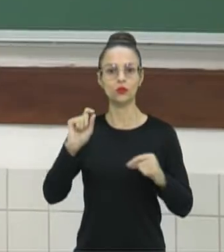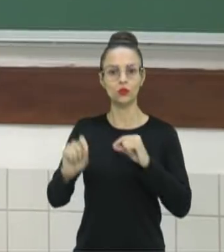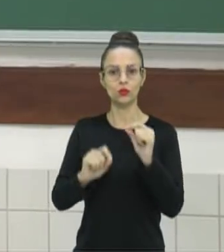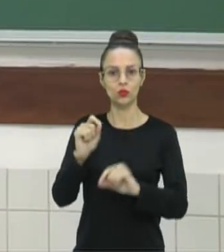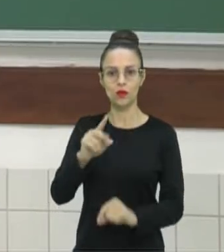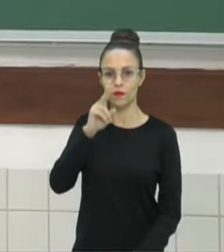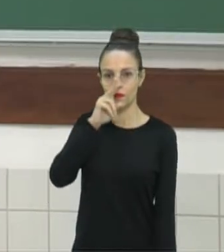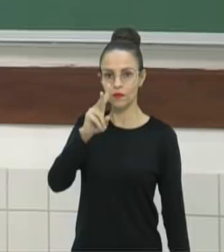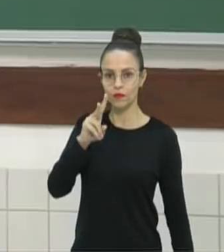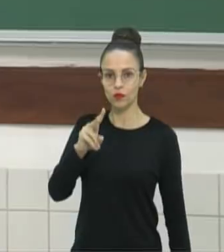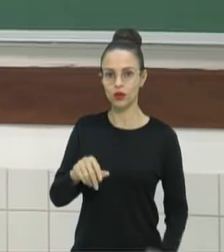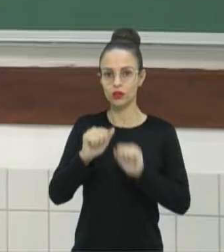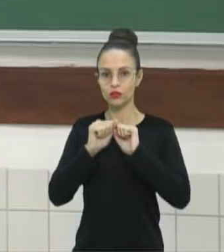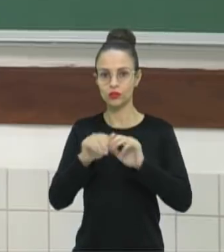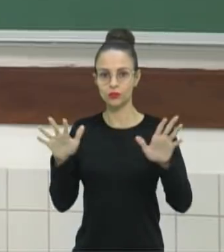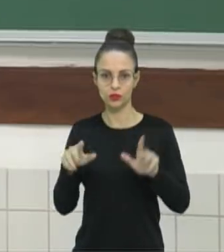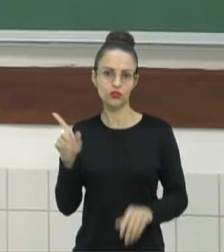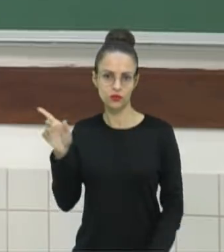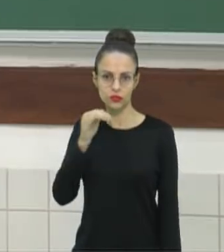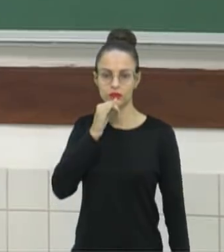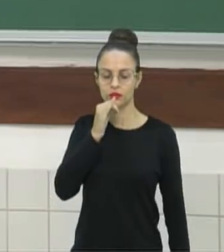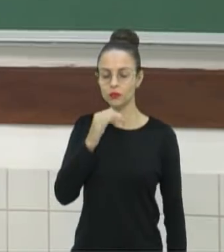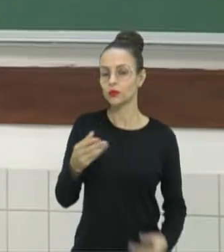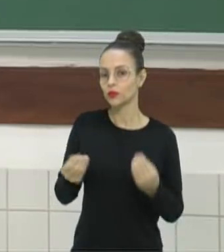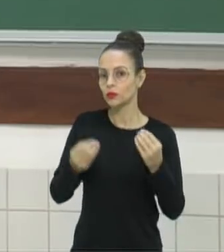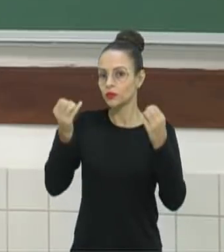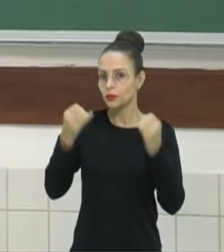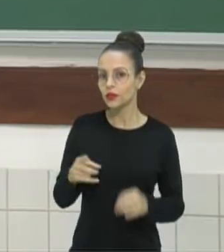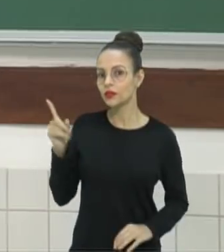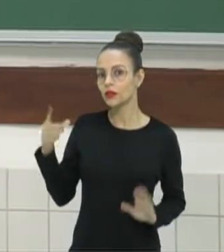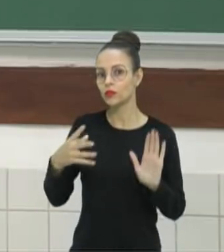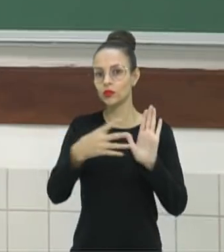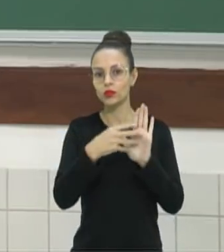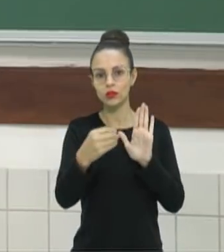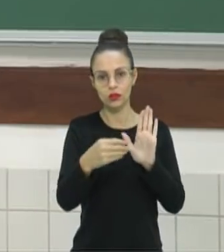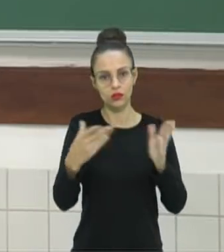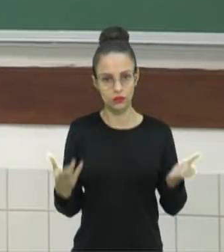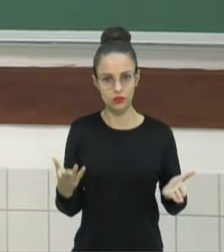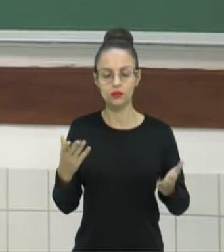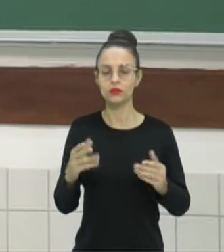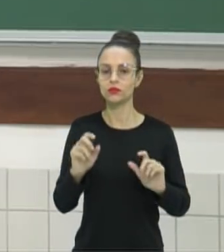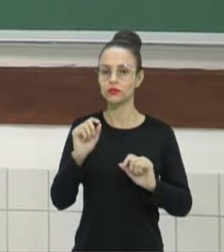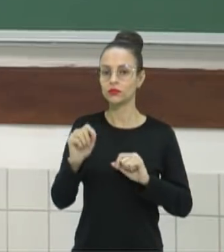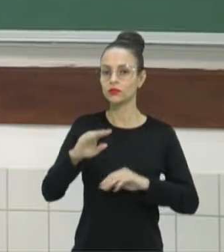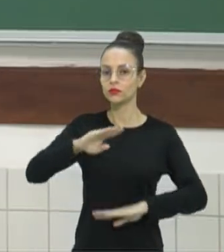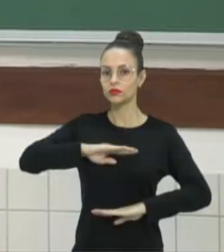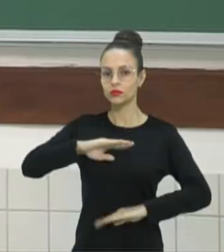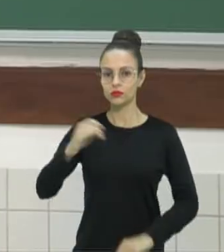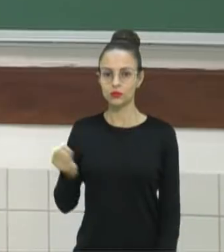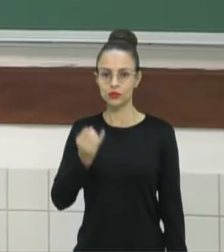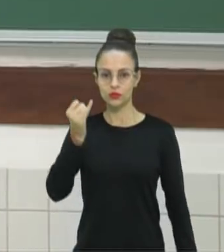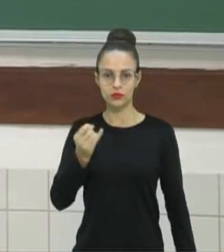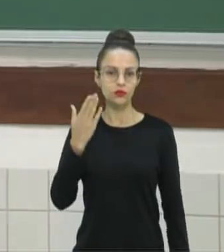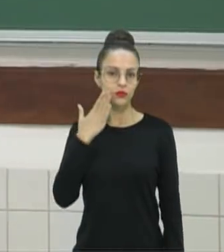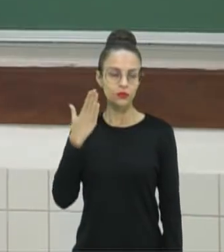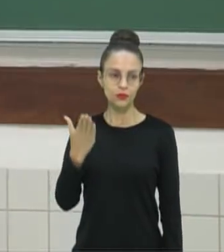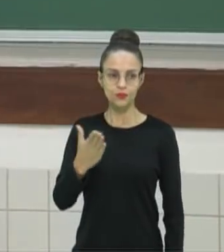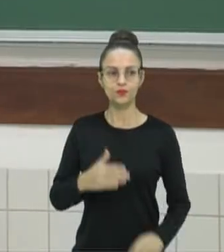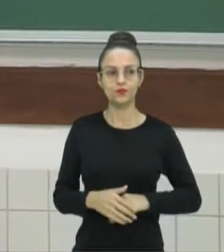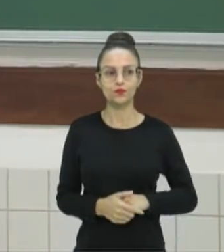forças dissipativas nesse caso. Como eu falei, isso aqui é um modelo, certo? É uma situação bem importante a gente salientar